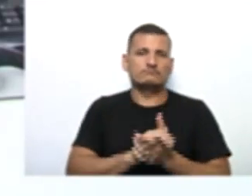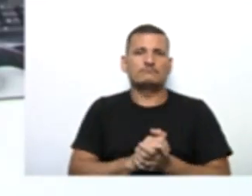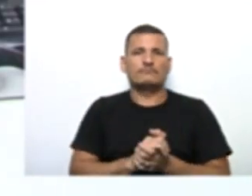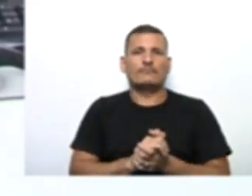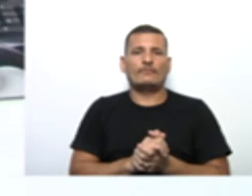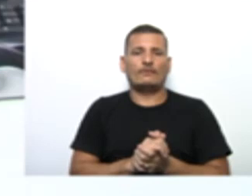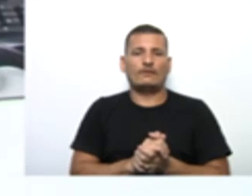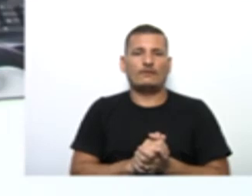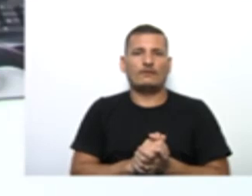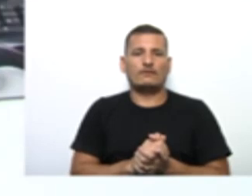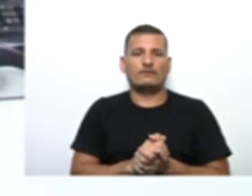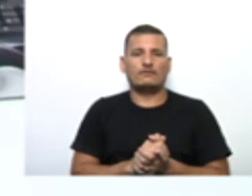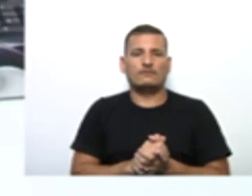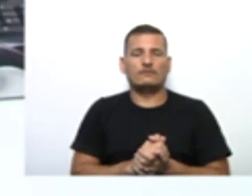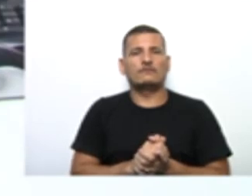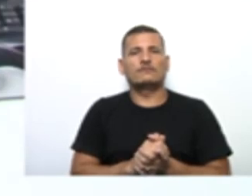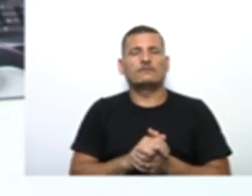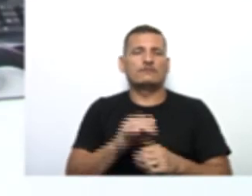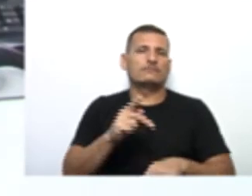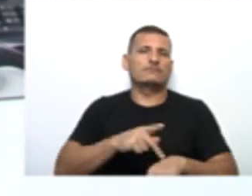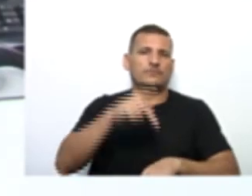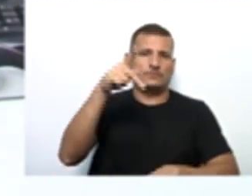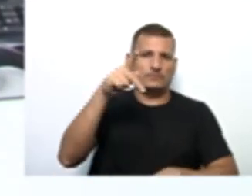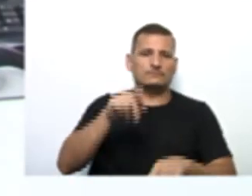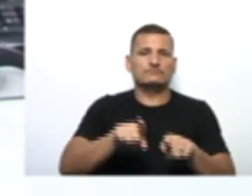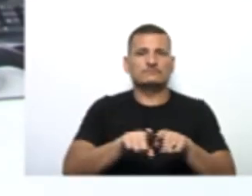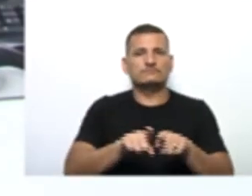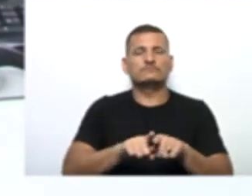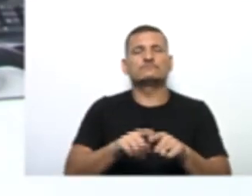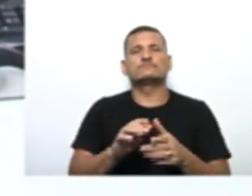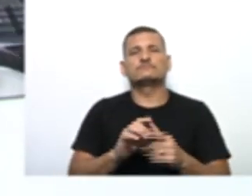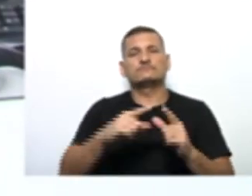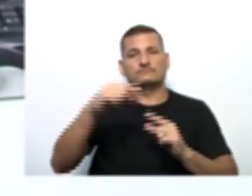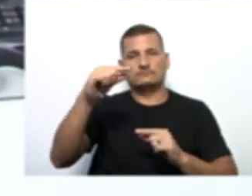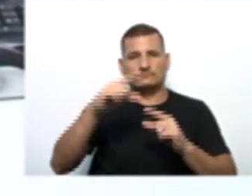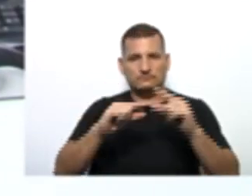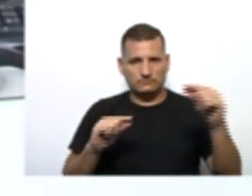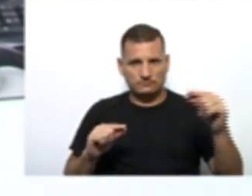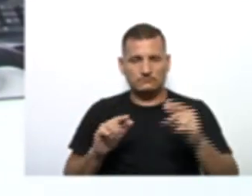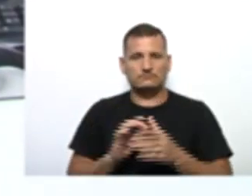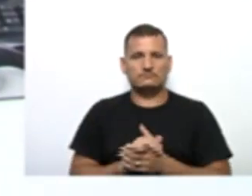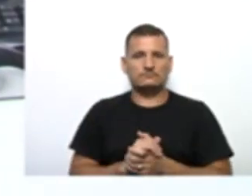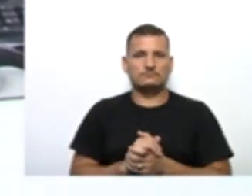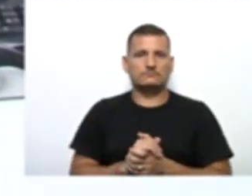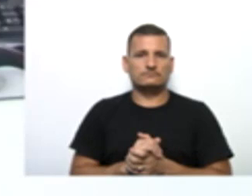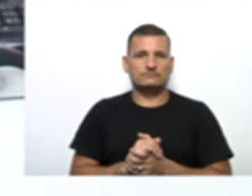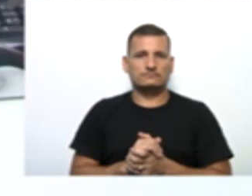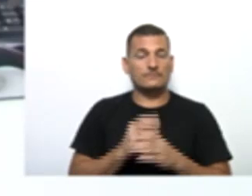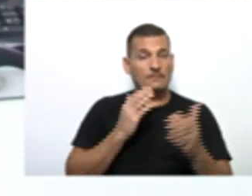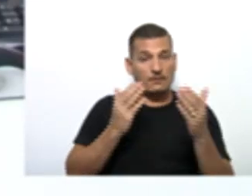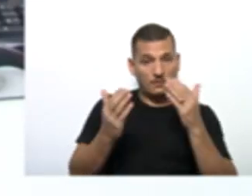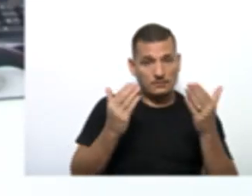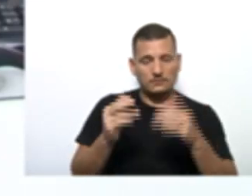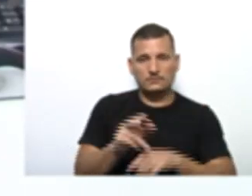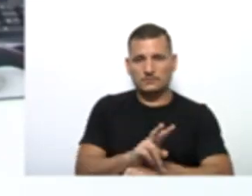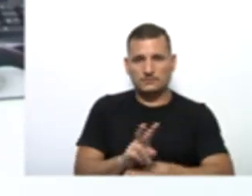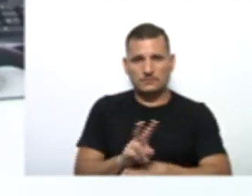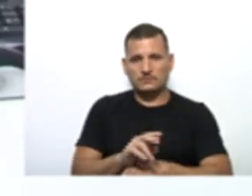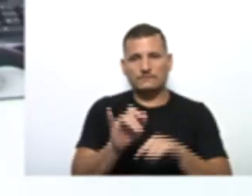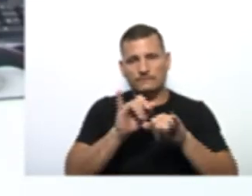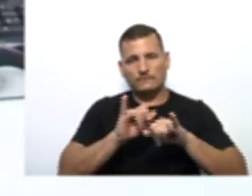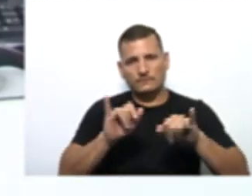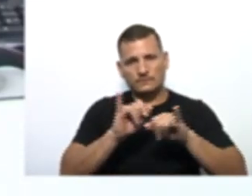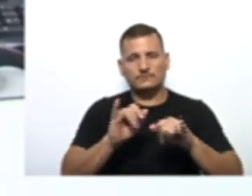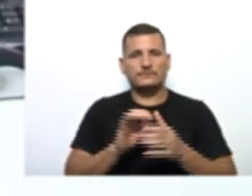com especialização na faculdade, na FIP, como analista de segurança da informação, e